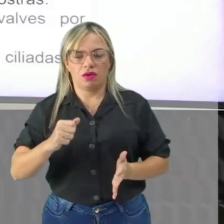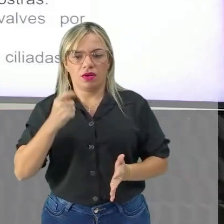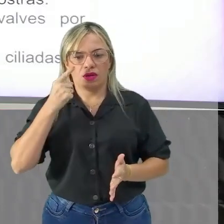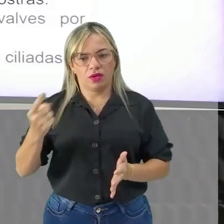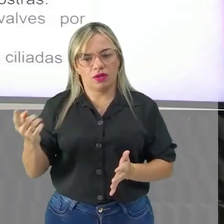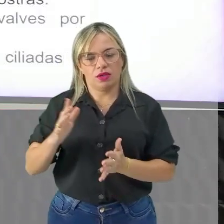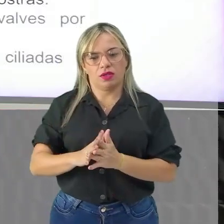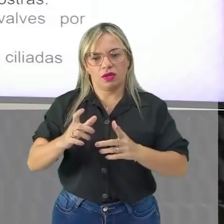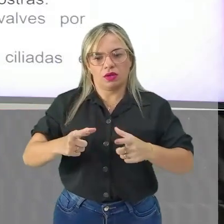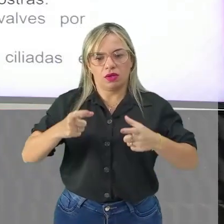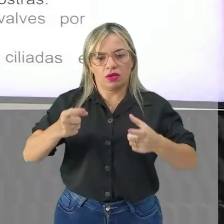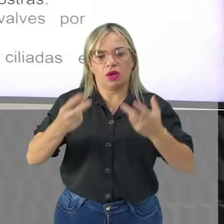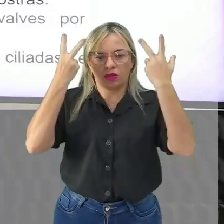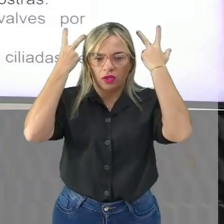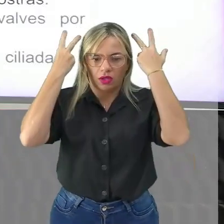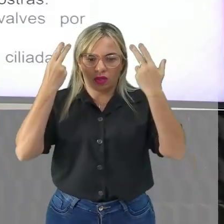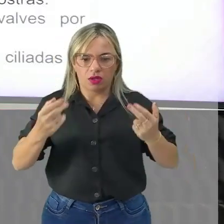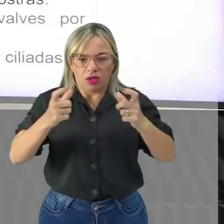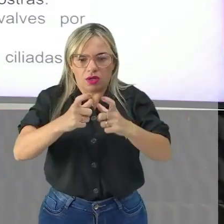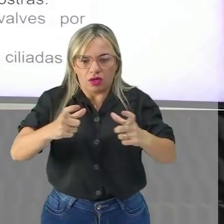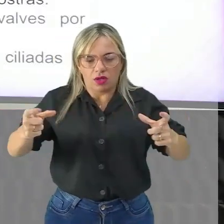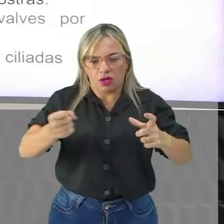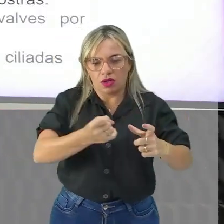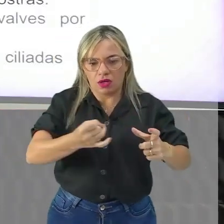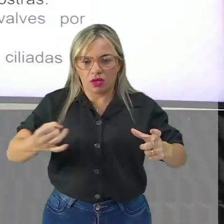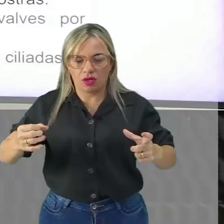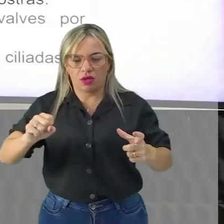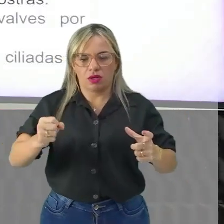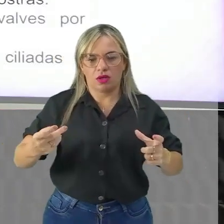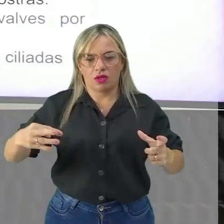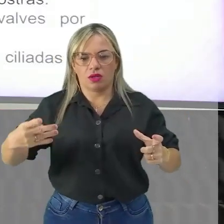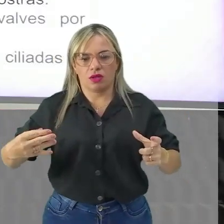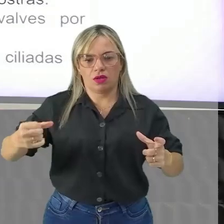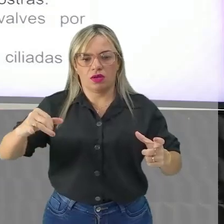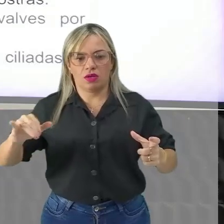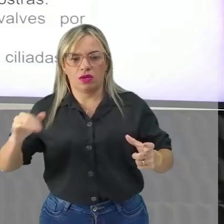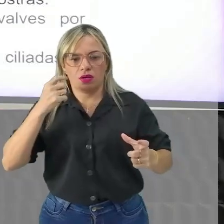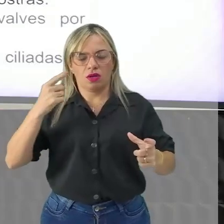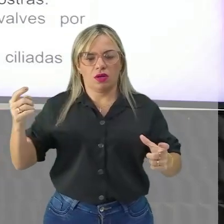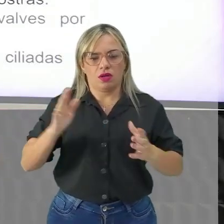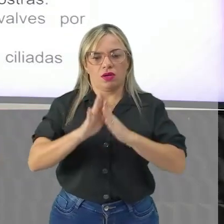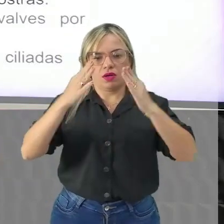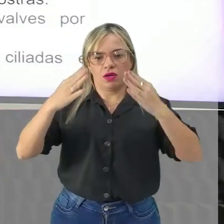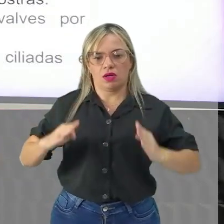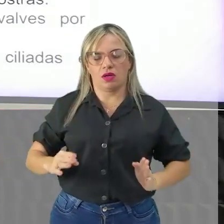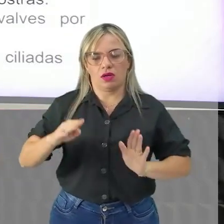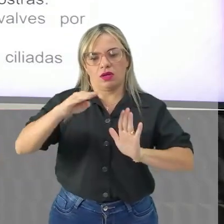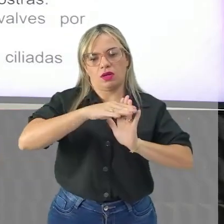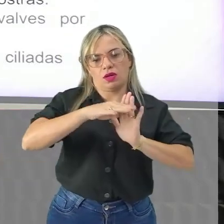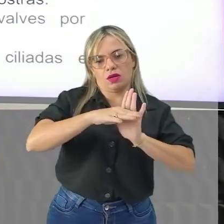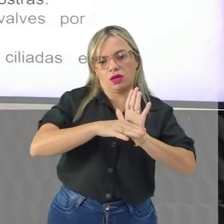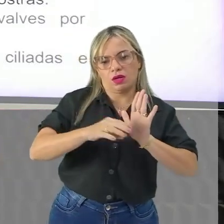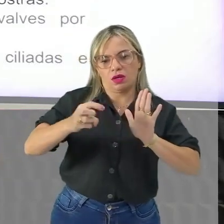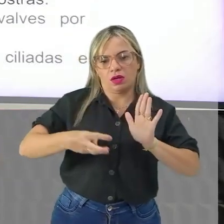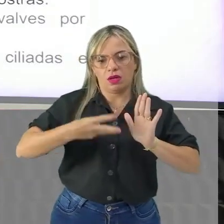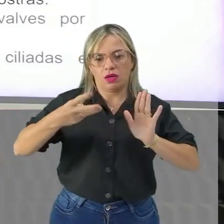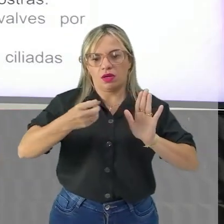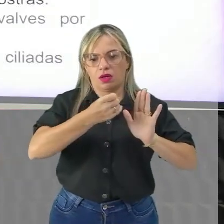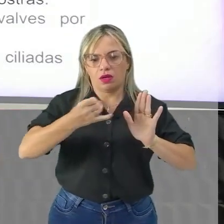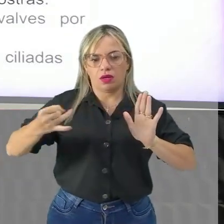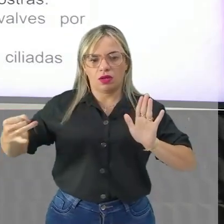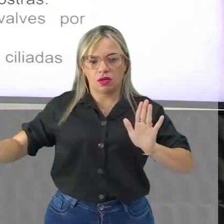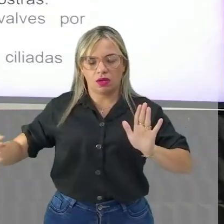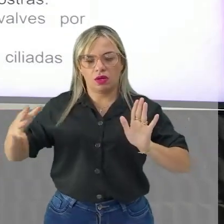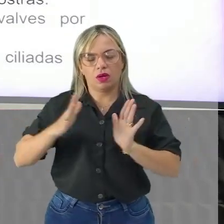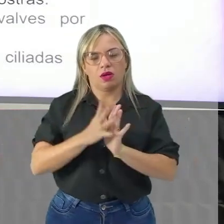com imensos estoques de sarnambi. Analise as 3 afirmativas que tratam, de forma geral, sobre